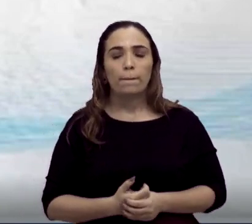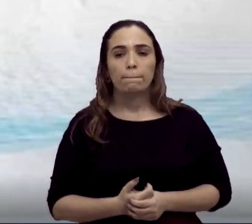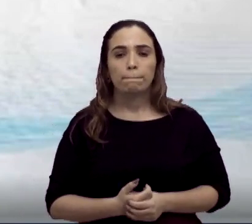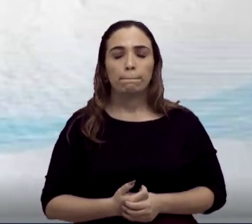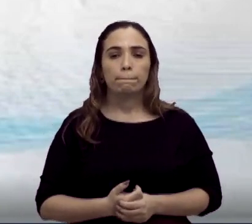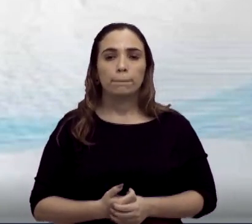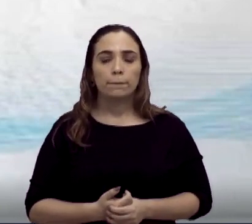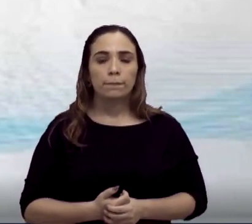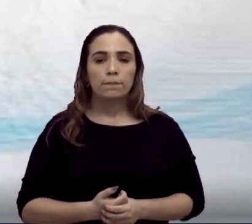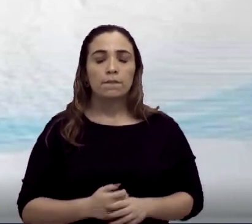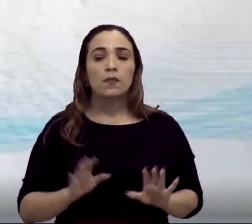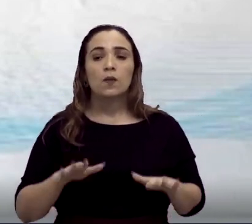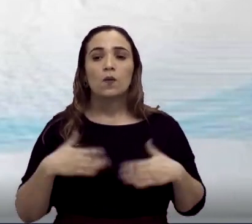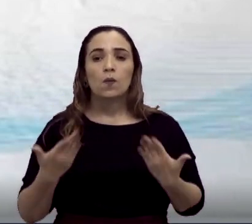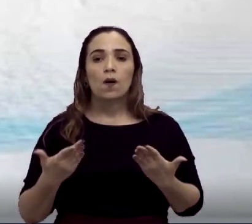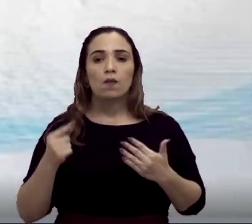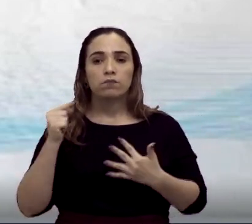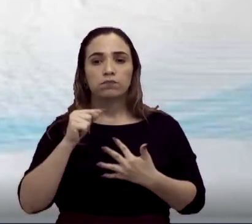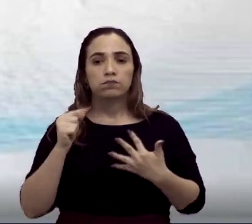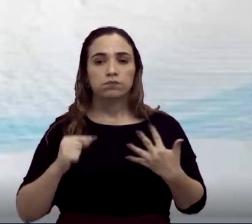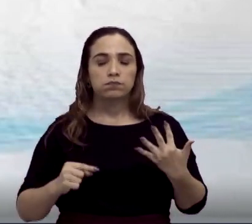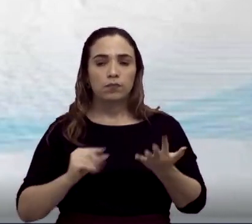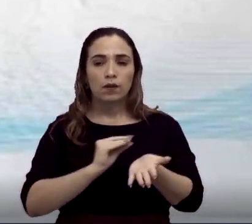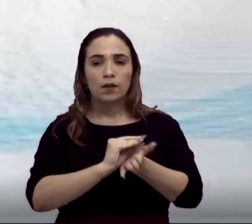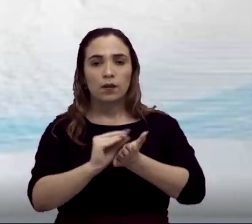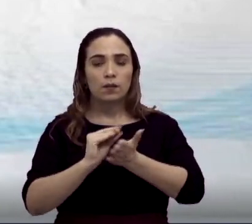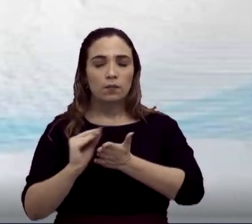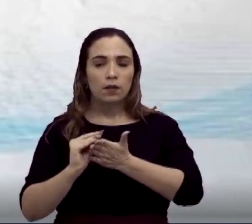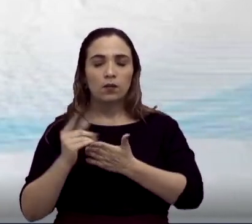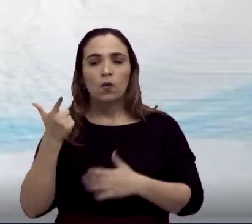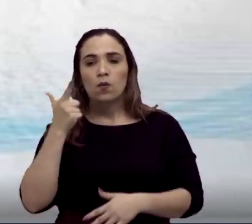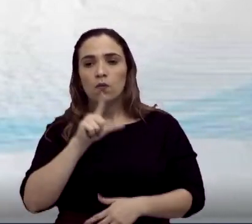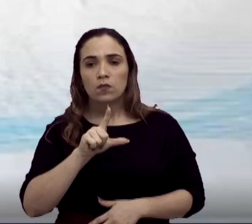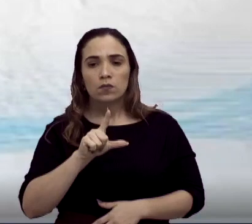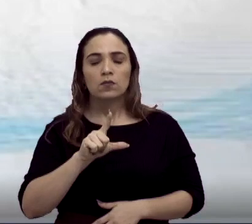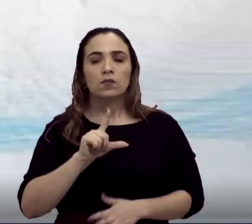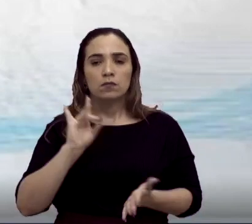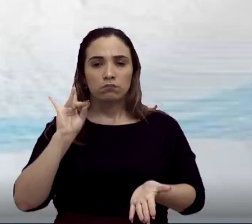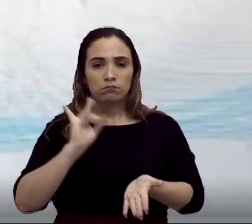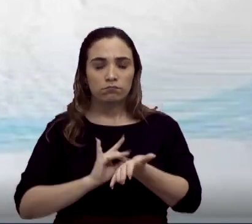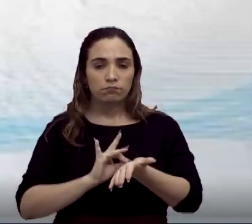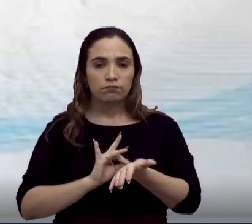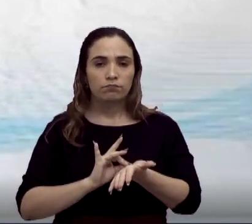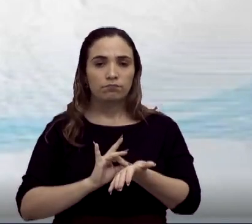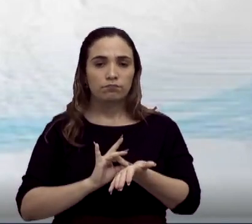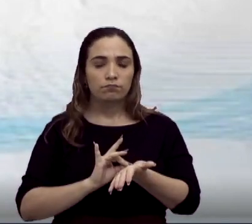e aí, quais foram as emendas que foram realmente